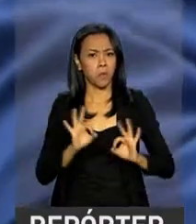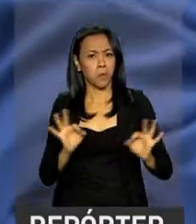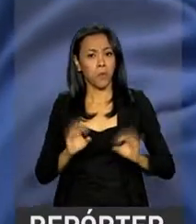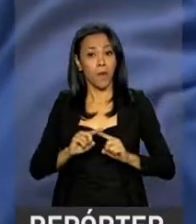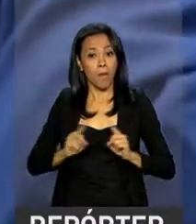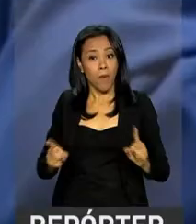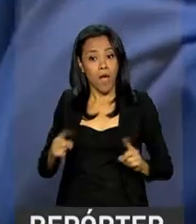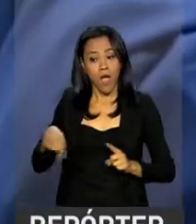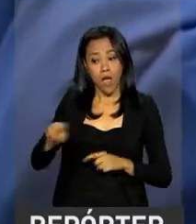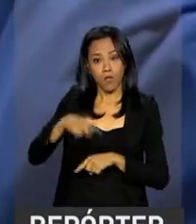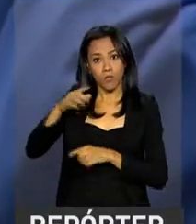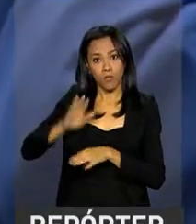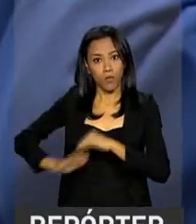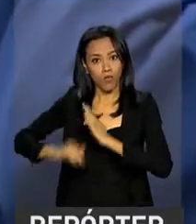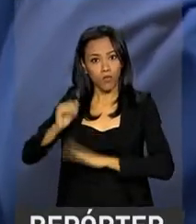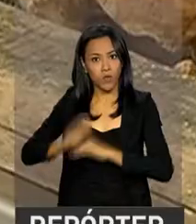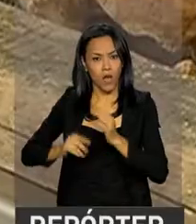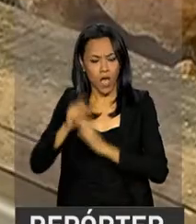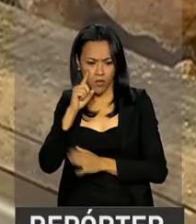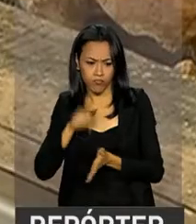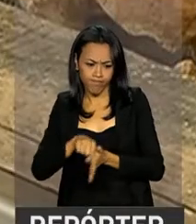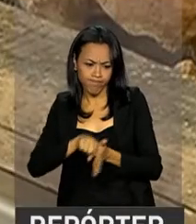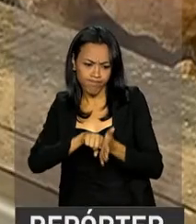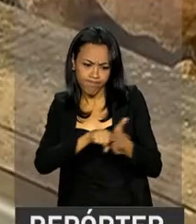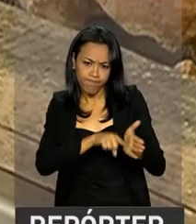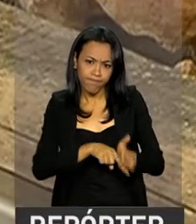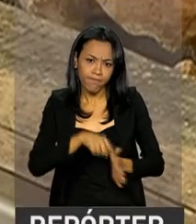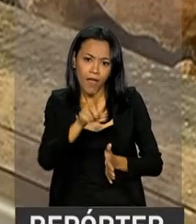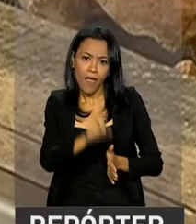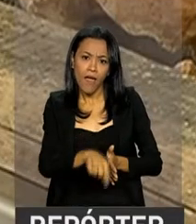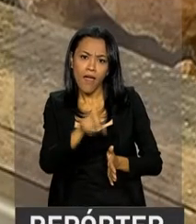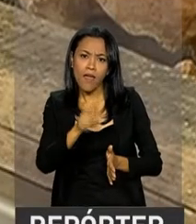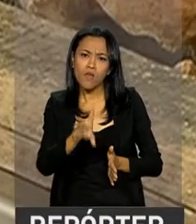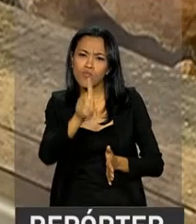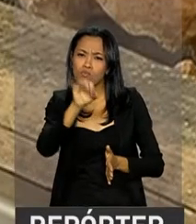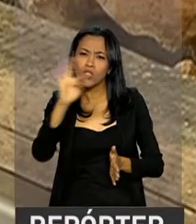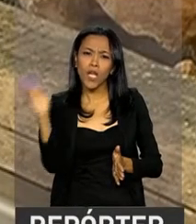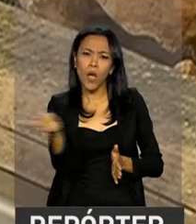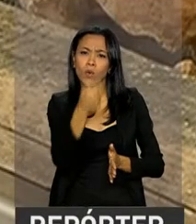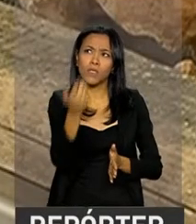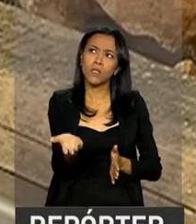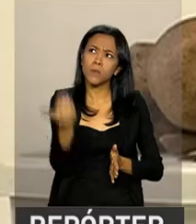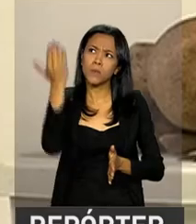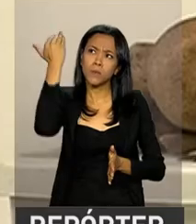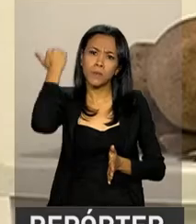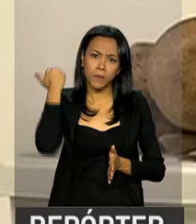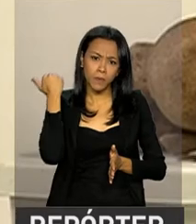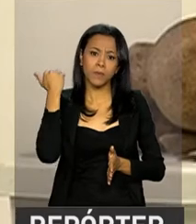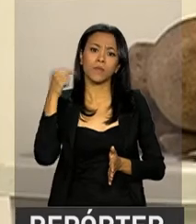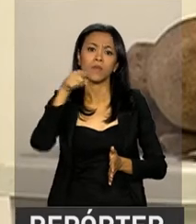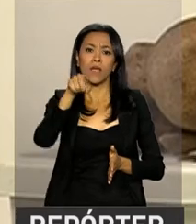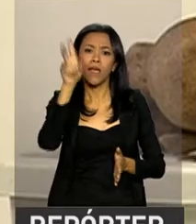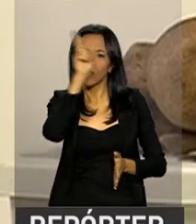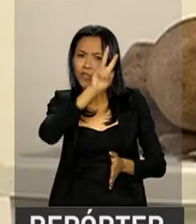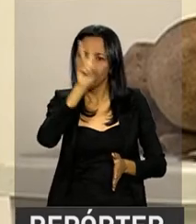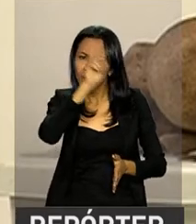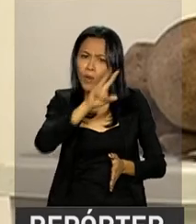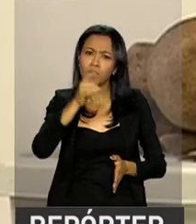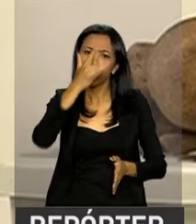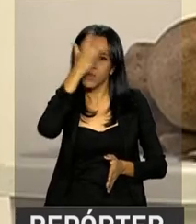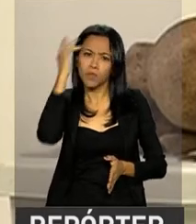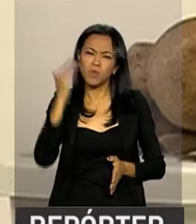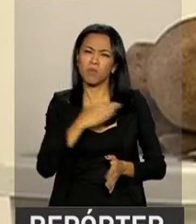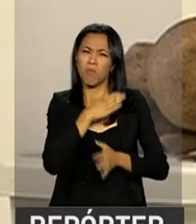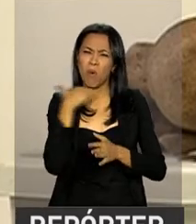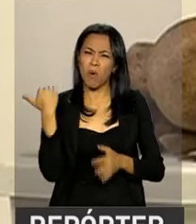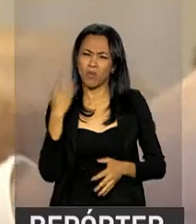que analisam atentamente cada detalhe são fragmentos de lutas que um dia alguém tentou apagar resgatar a história de pessoas mortas há